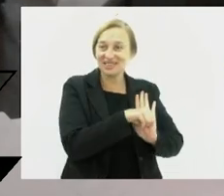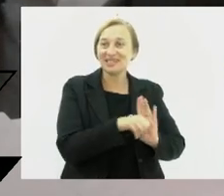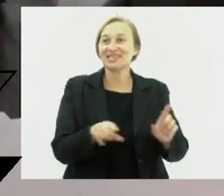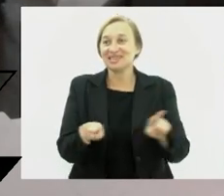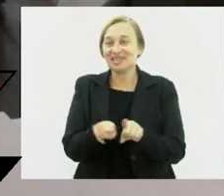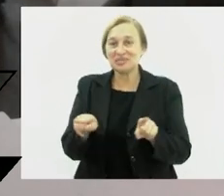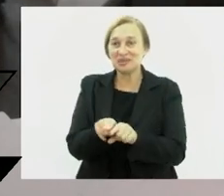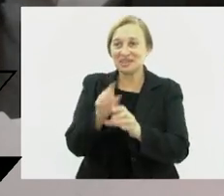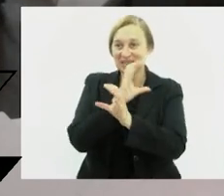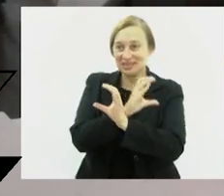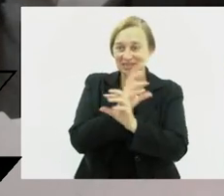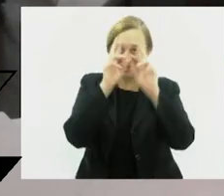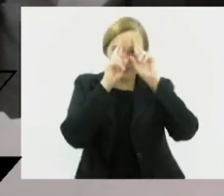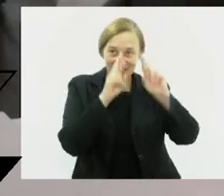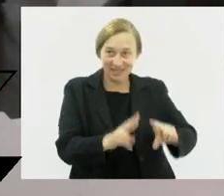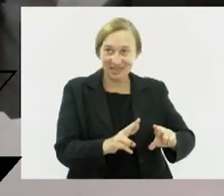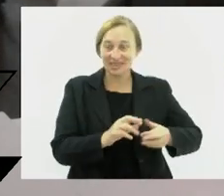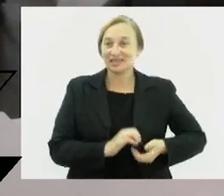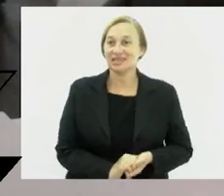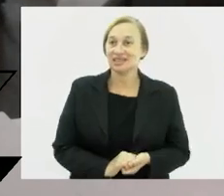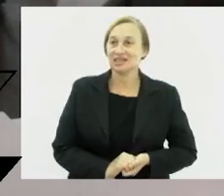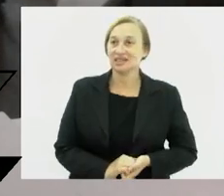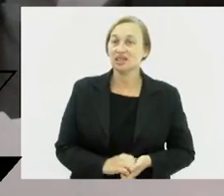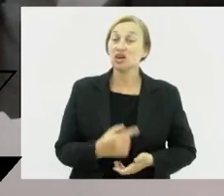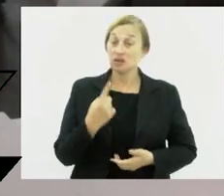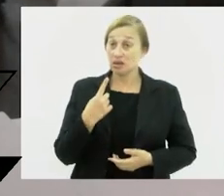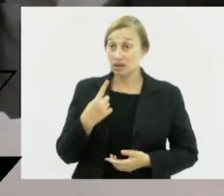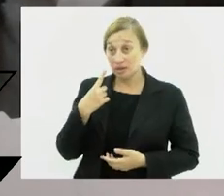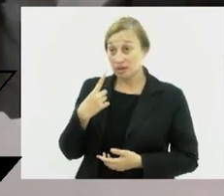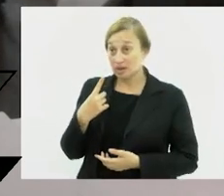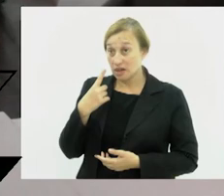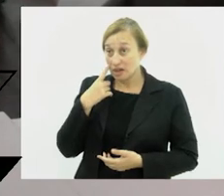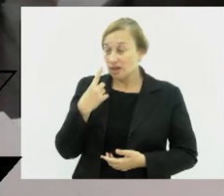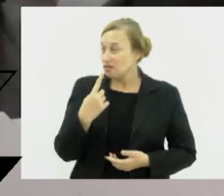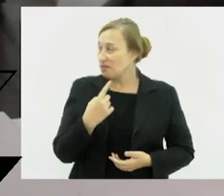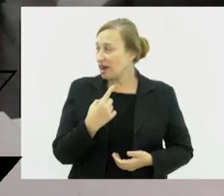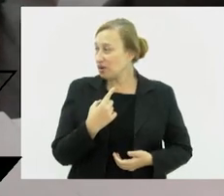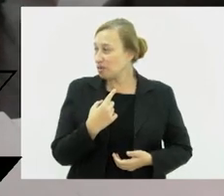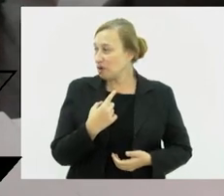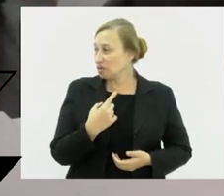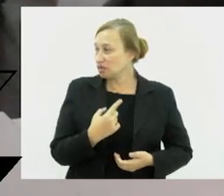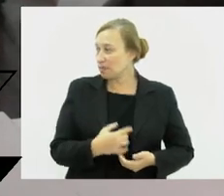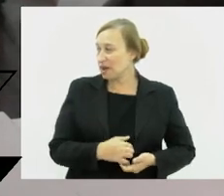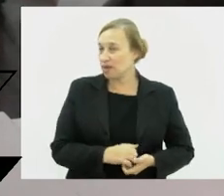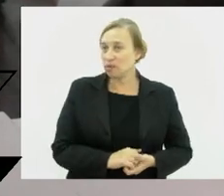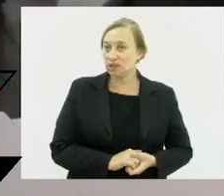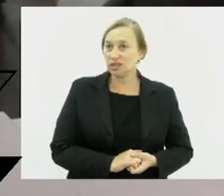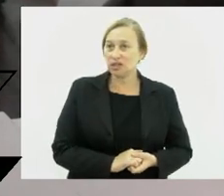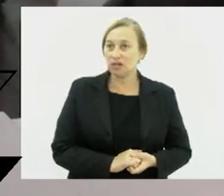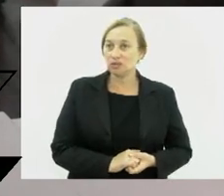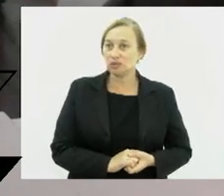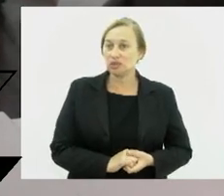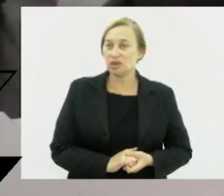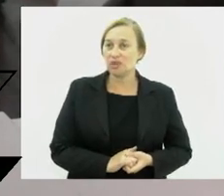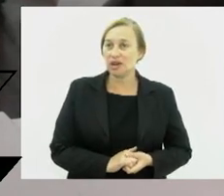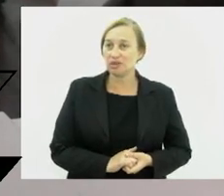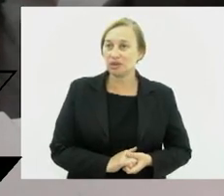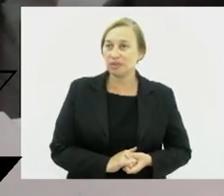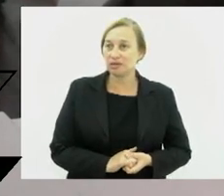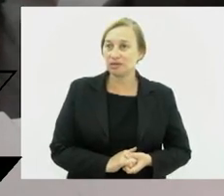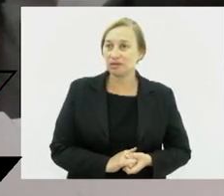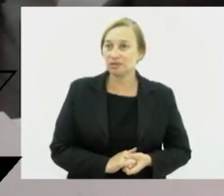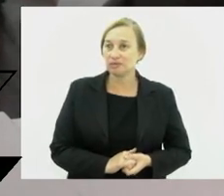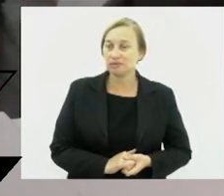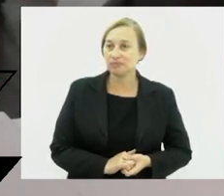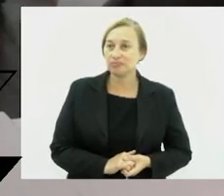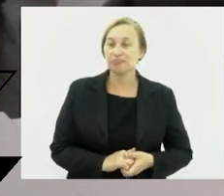também, e da agressividade, que a gente tem que deixar essa estigmatização daqui para frente parar com essa história. Né? E a